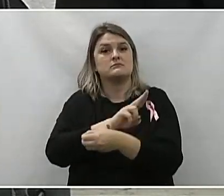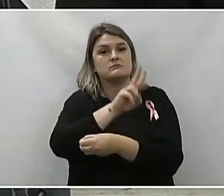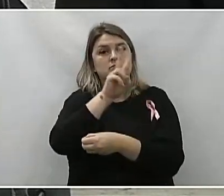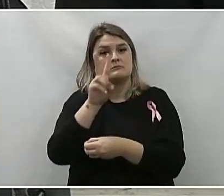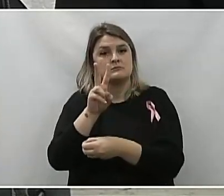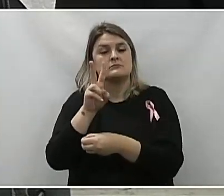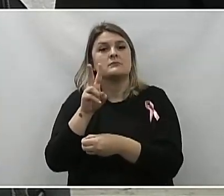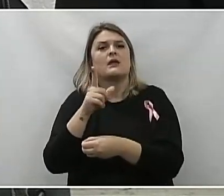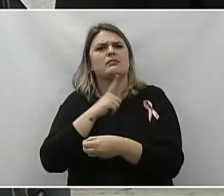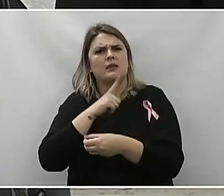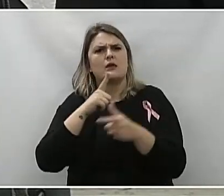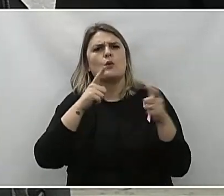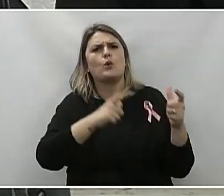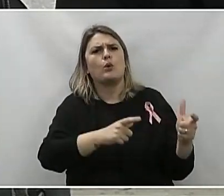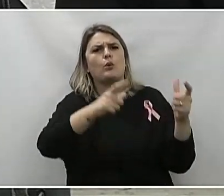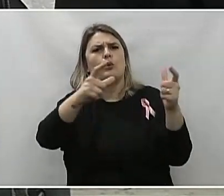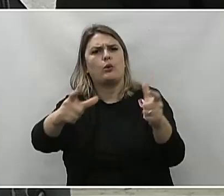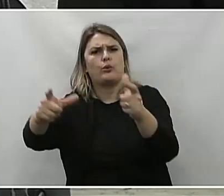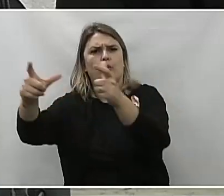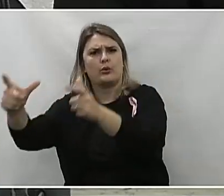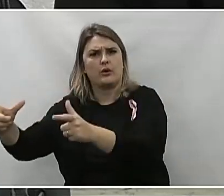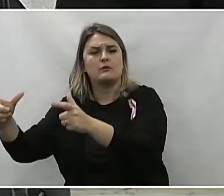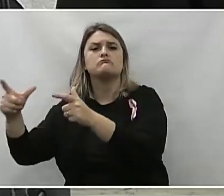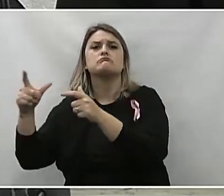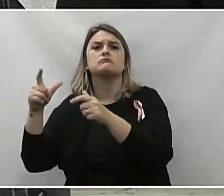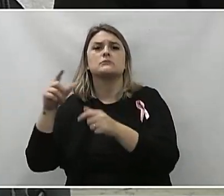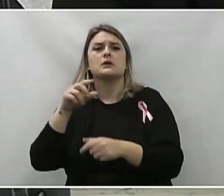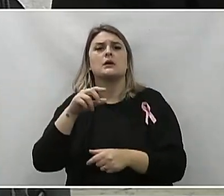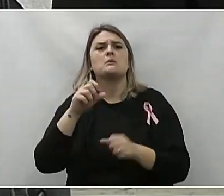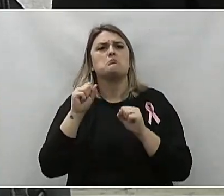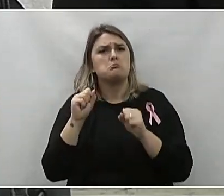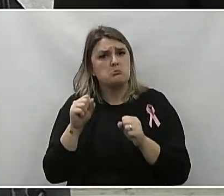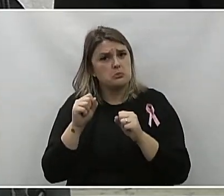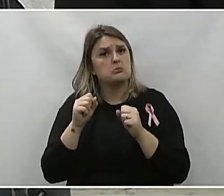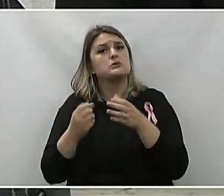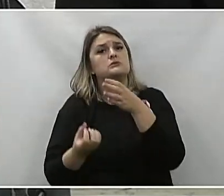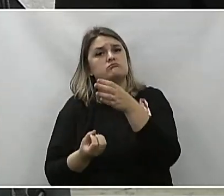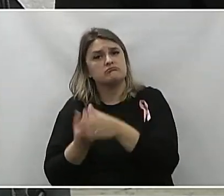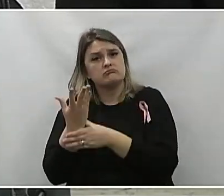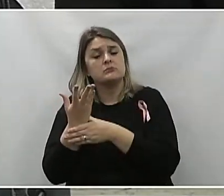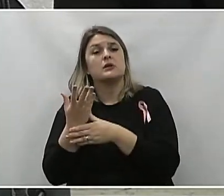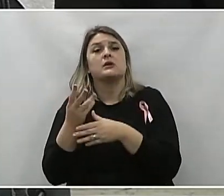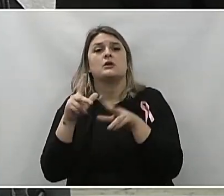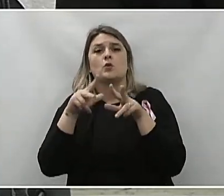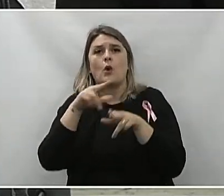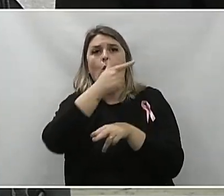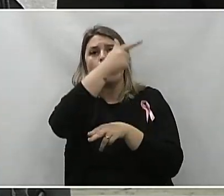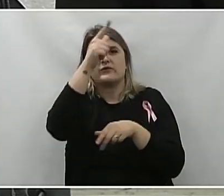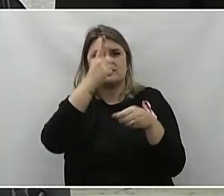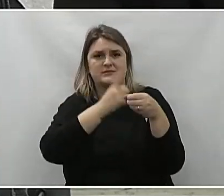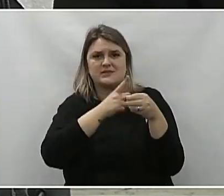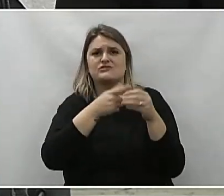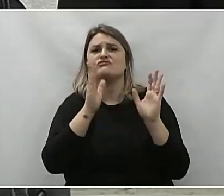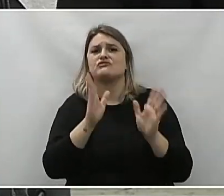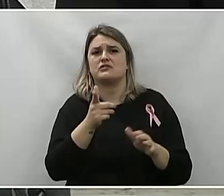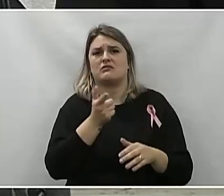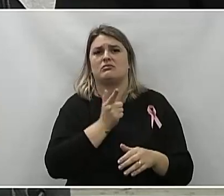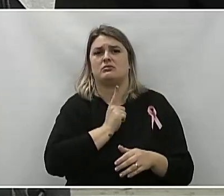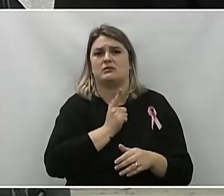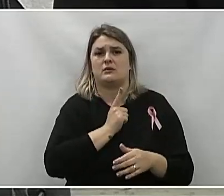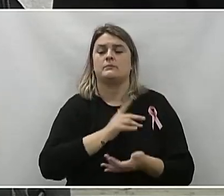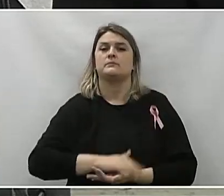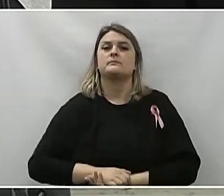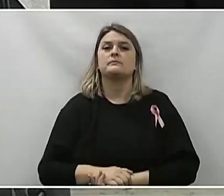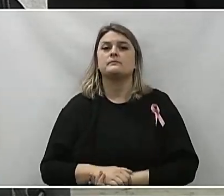encontra-se muitos parques urbanos e que pode se tornar realidade no nosso município assim como outros municípios que já estão